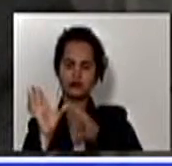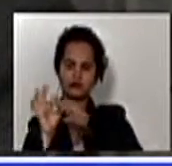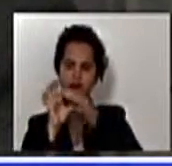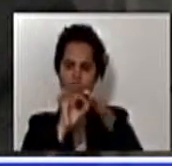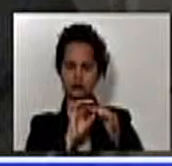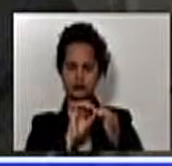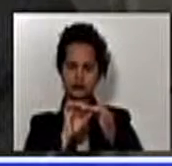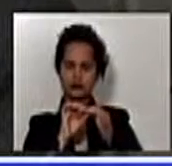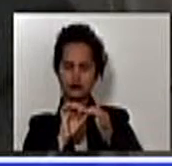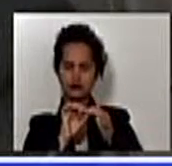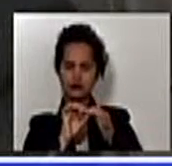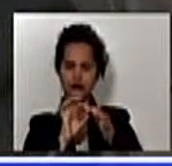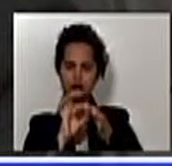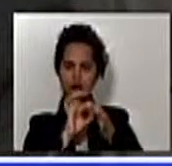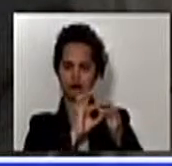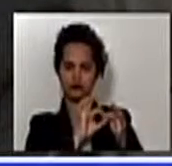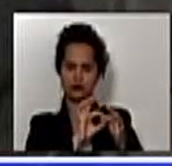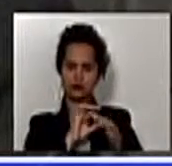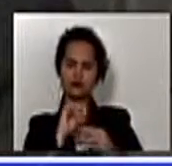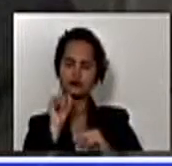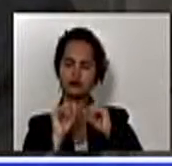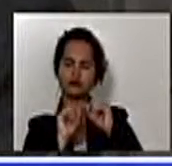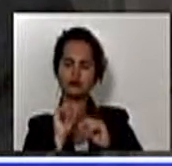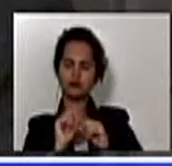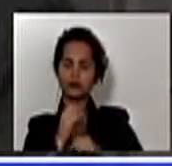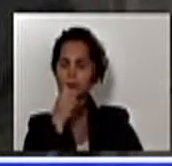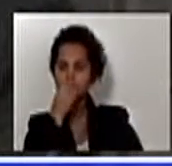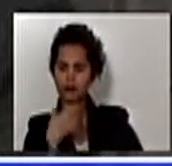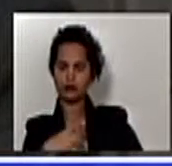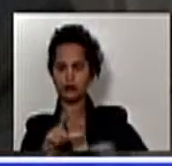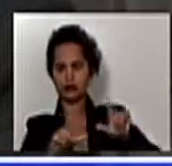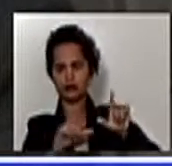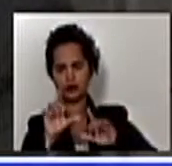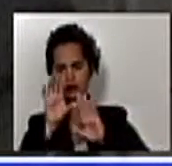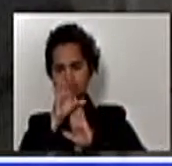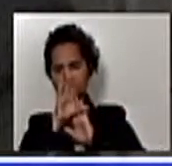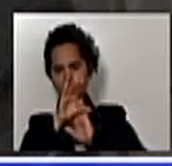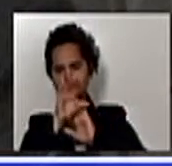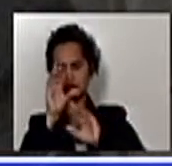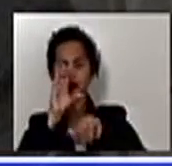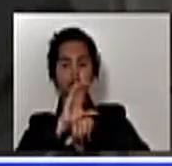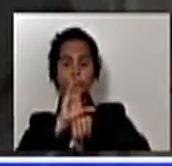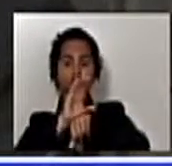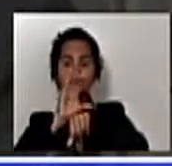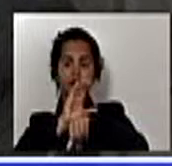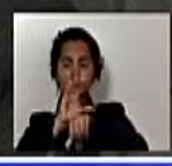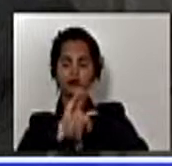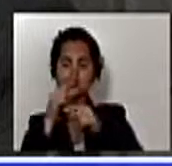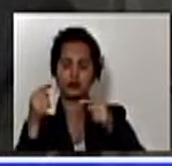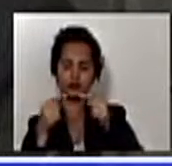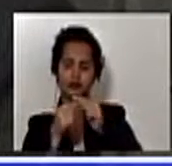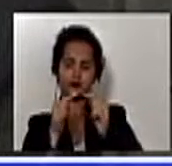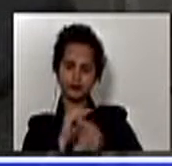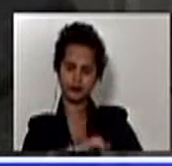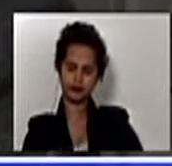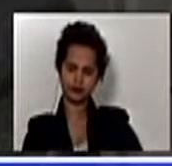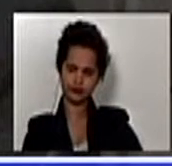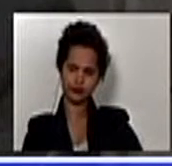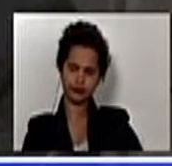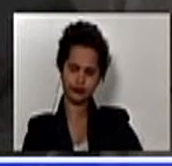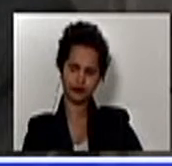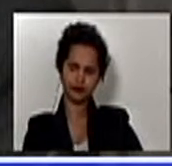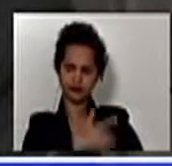E a dicção constitucional fala em eficiência. Os nossos promotores